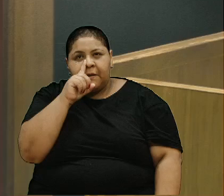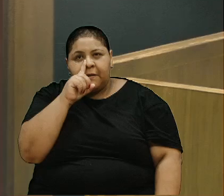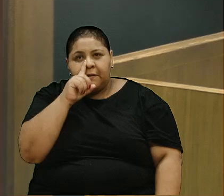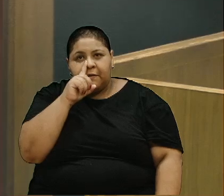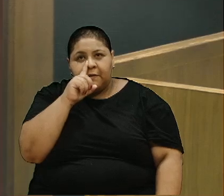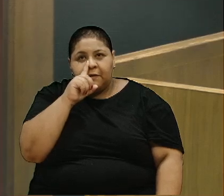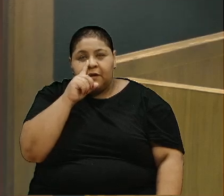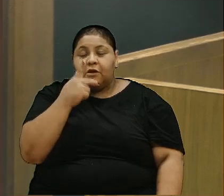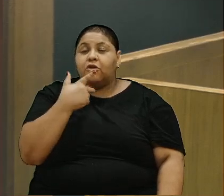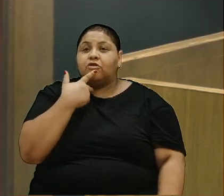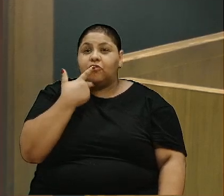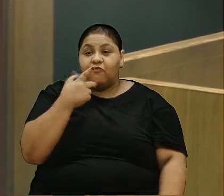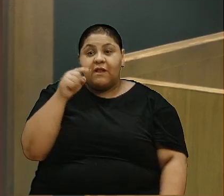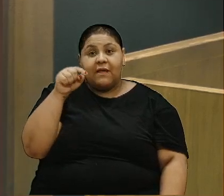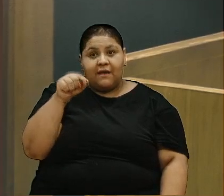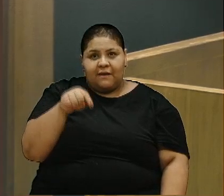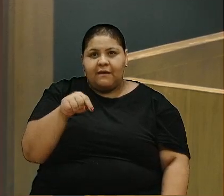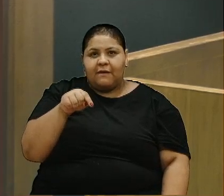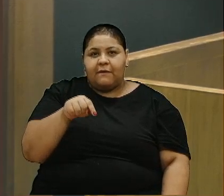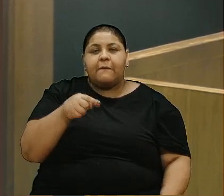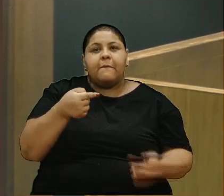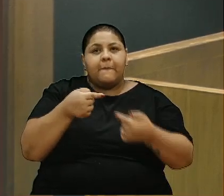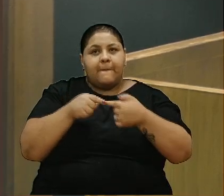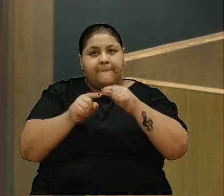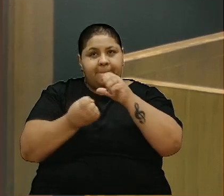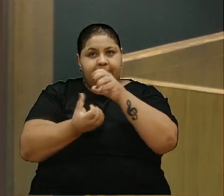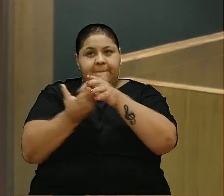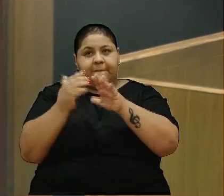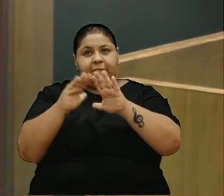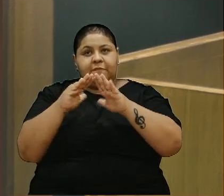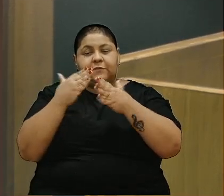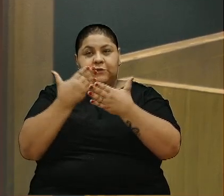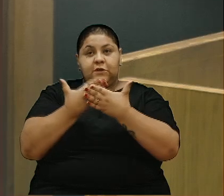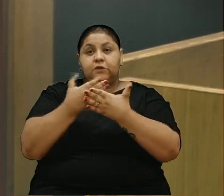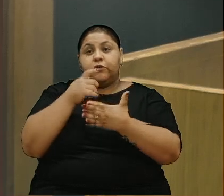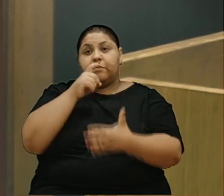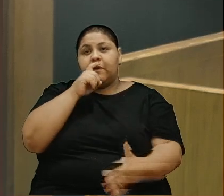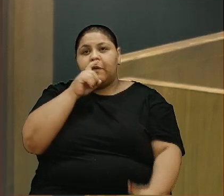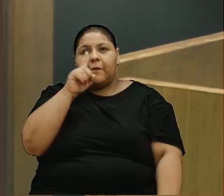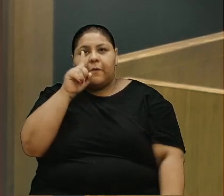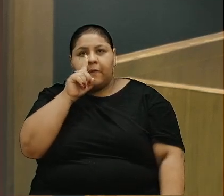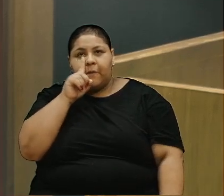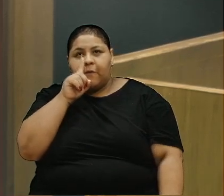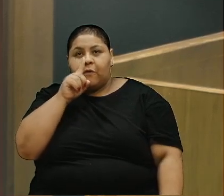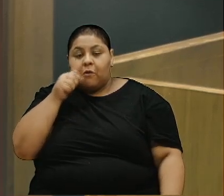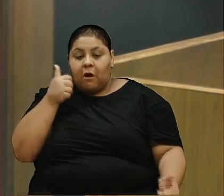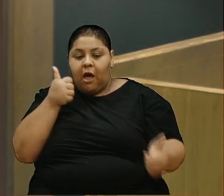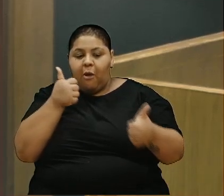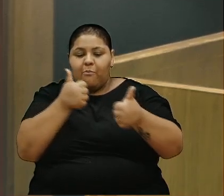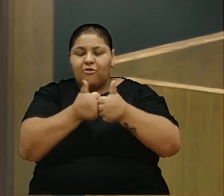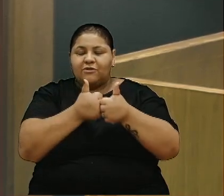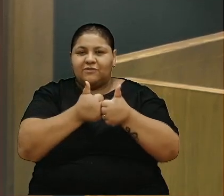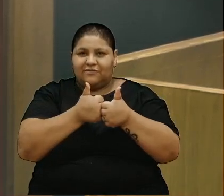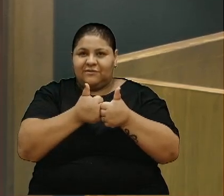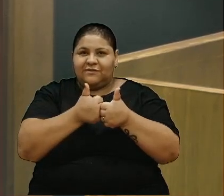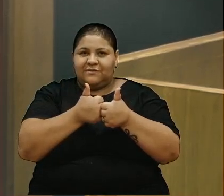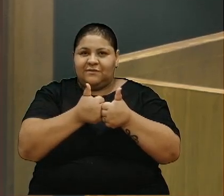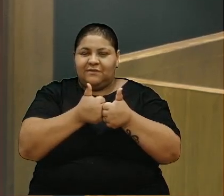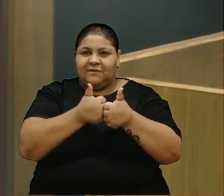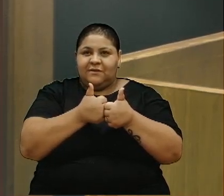aqui eu não falei, mas nós vamos criar a escola de pais também, aproximar os pais da